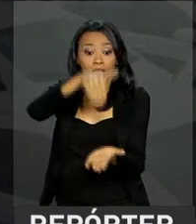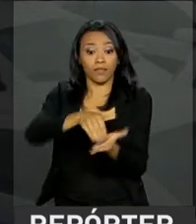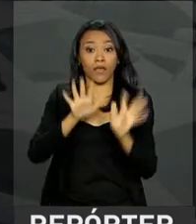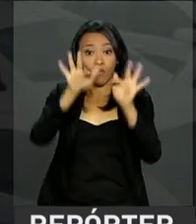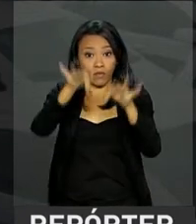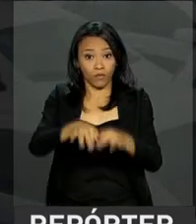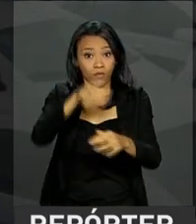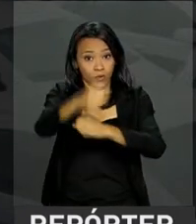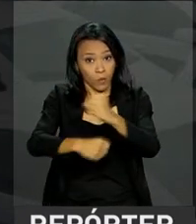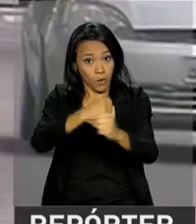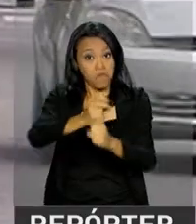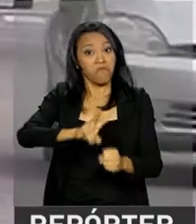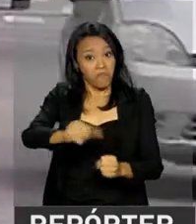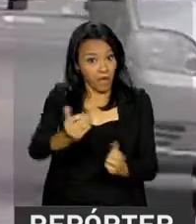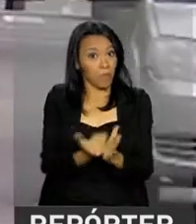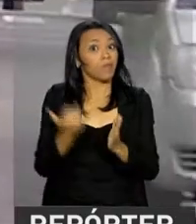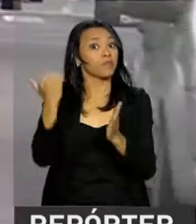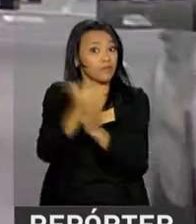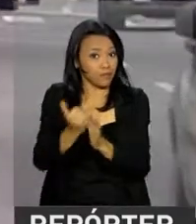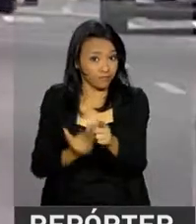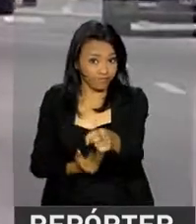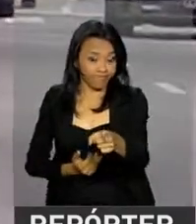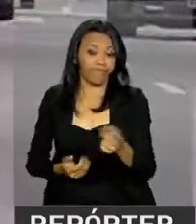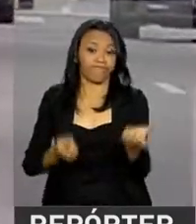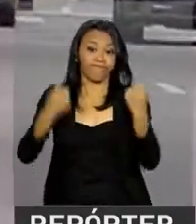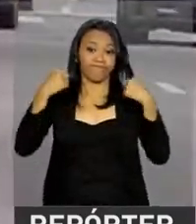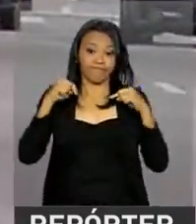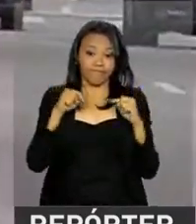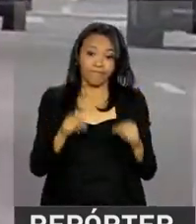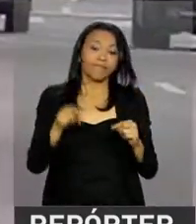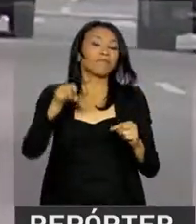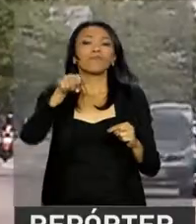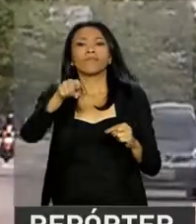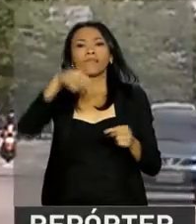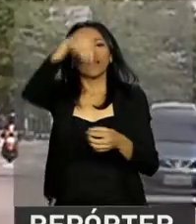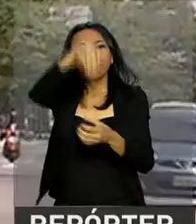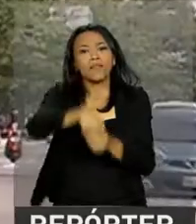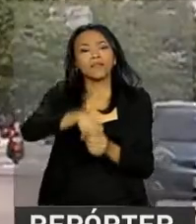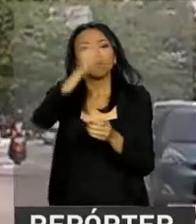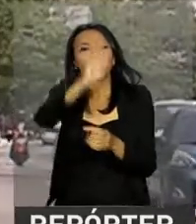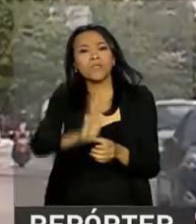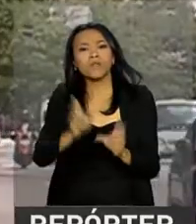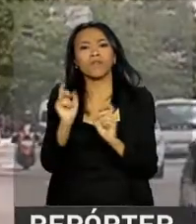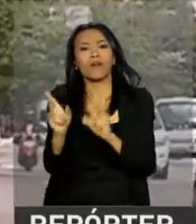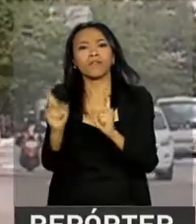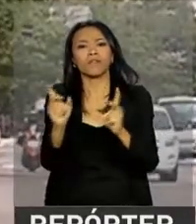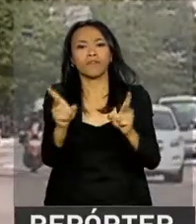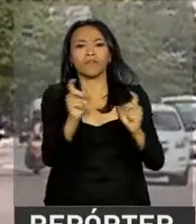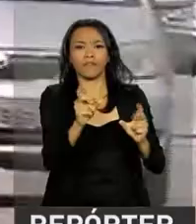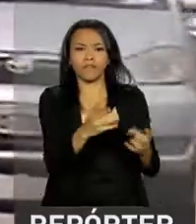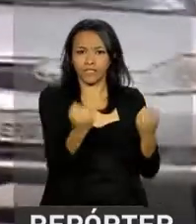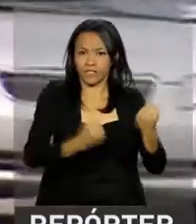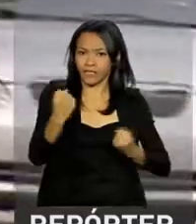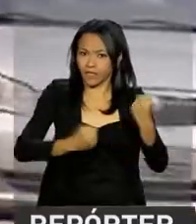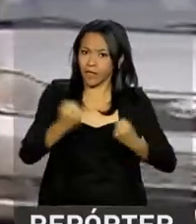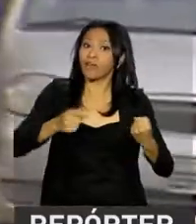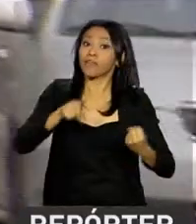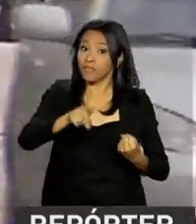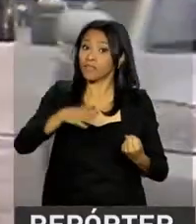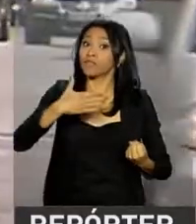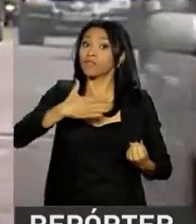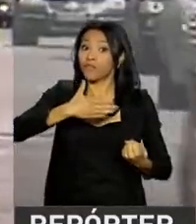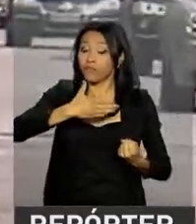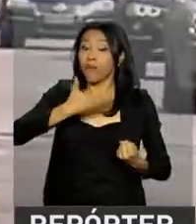vai aumentar ainda mais. O desempenho do setor automotivo no mercado externo vai contribuir significativamente para o superávit